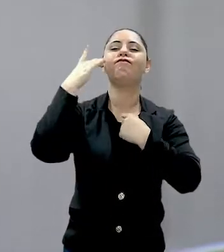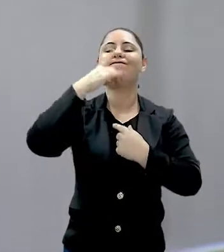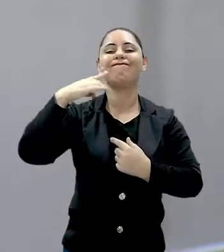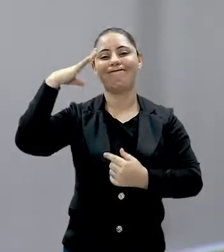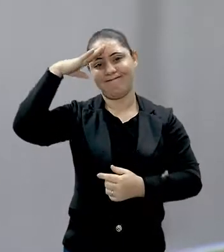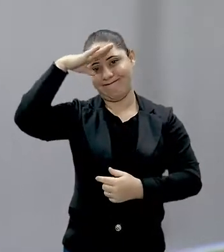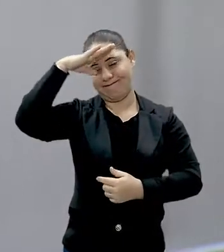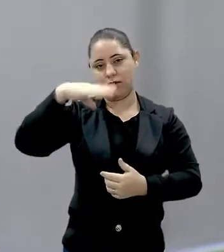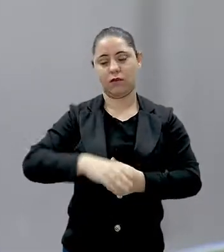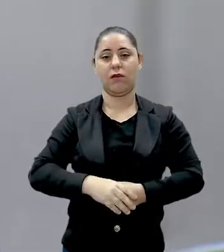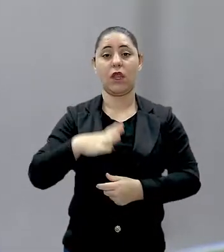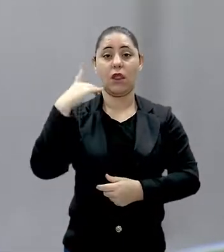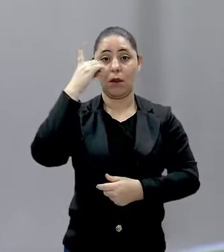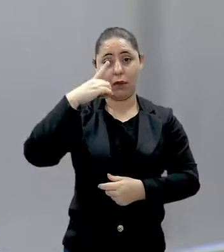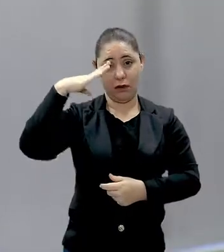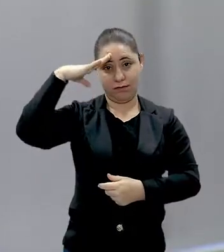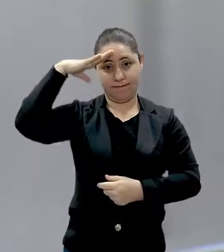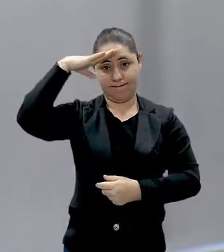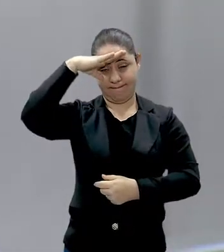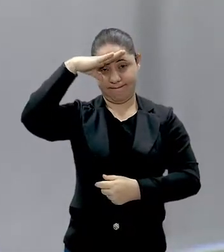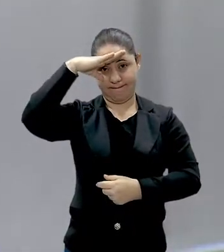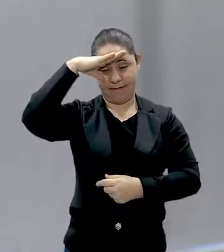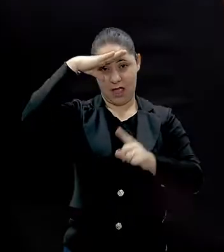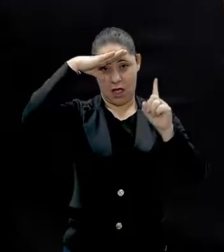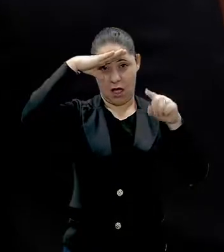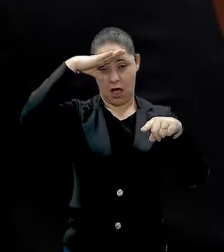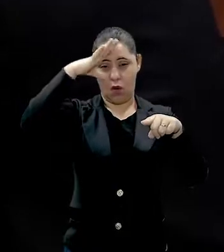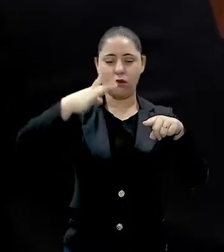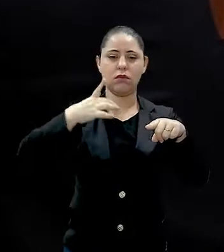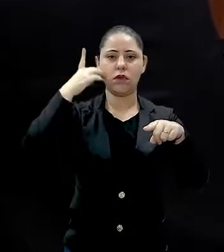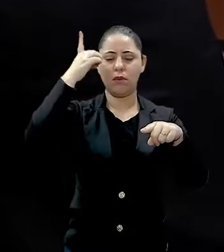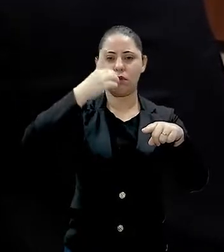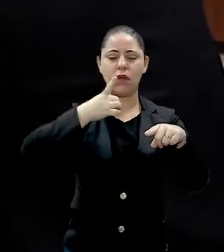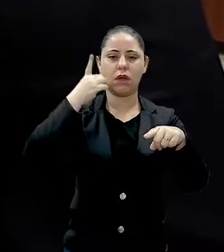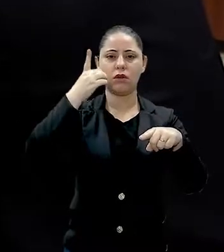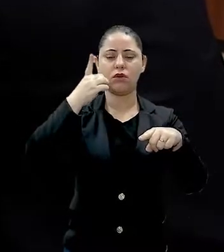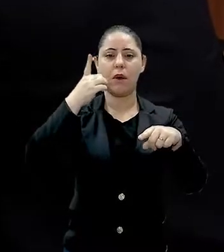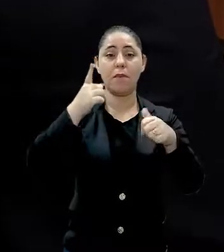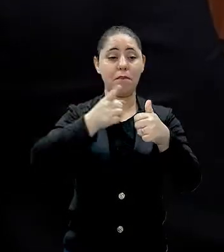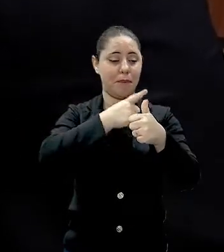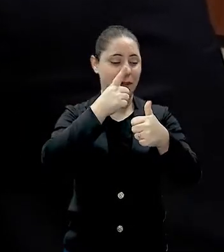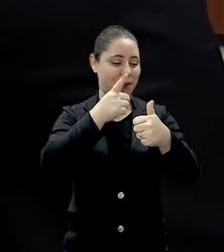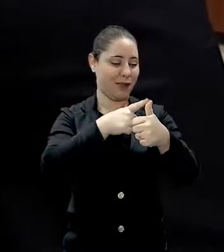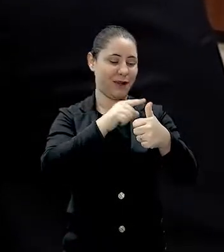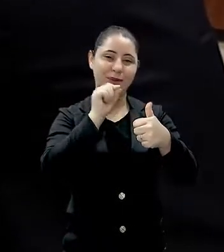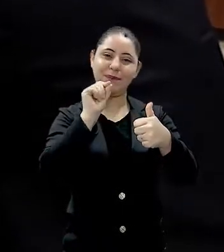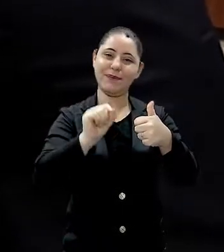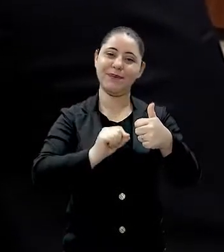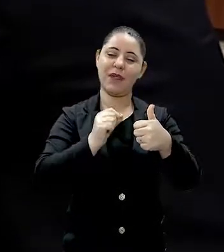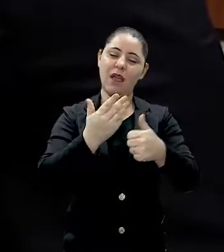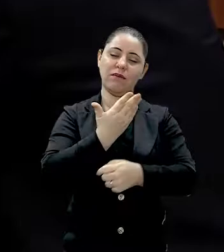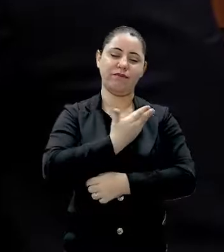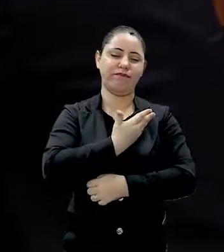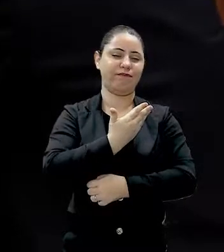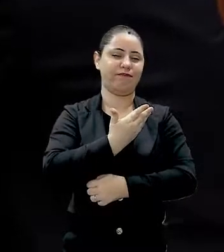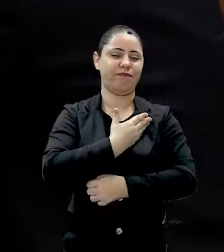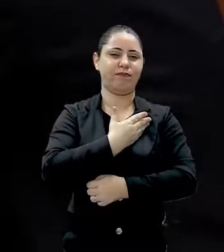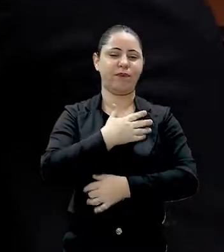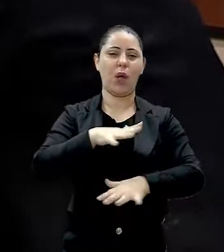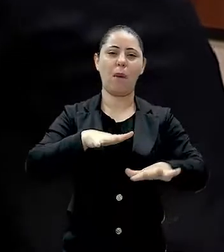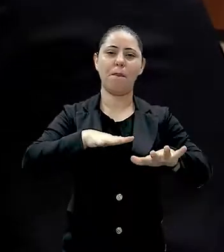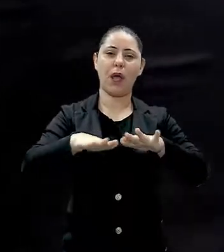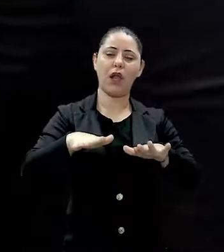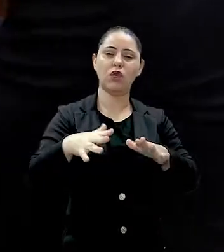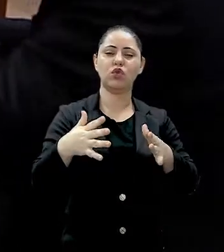vontade do deputado Cabo Almir. O deputado Cabo Almir era um deputado, primeiramente, que é muito amigo